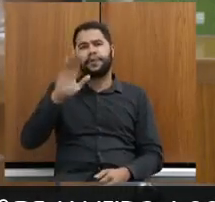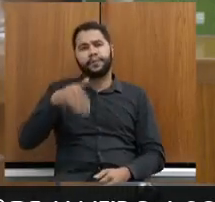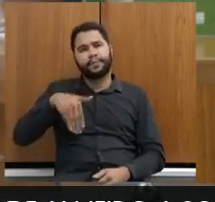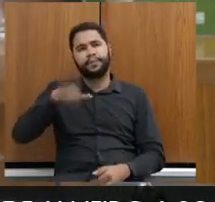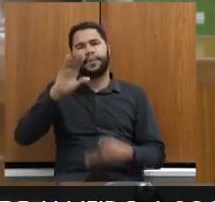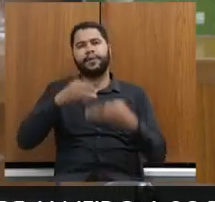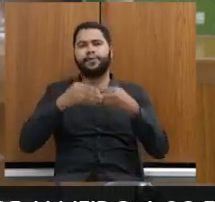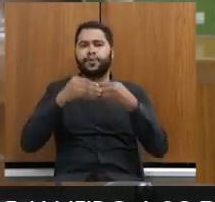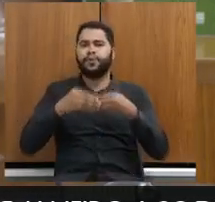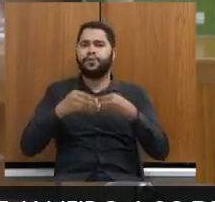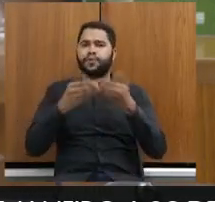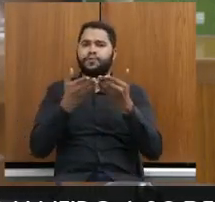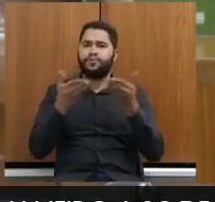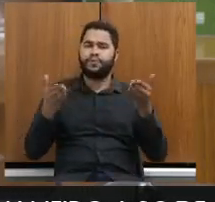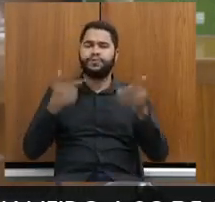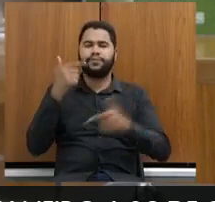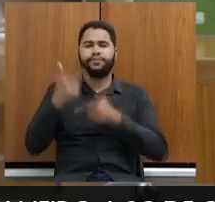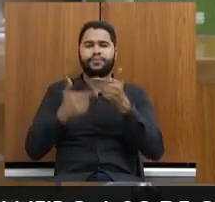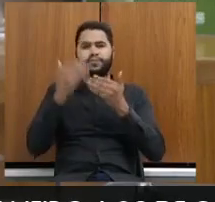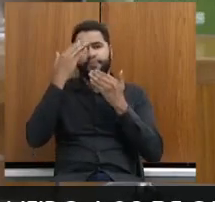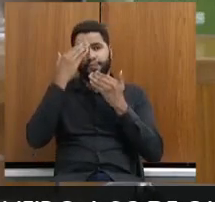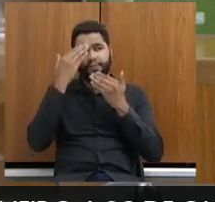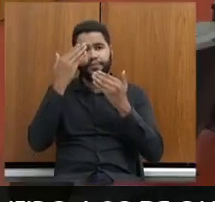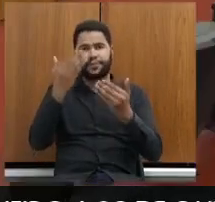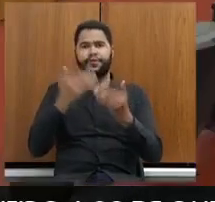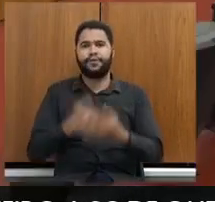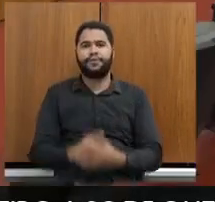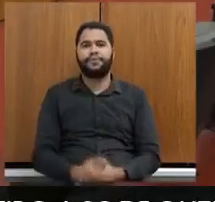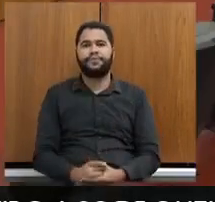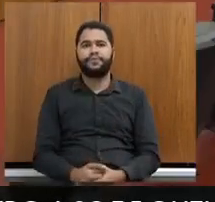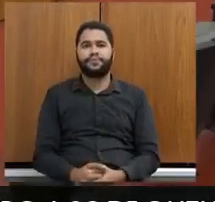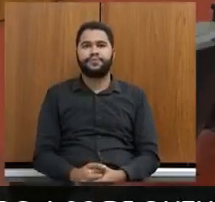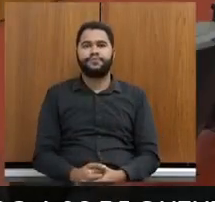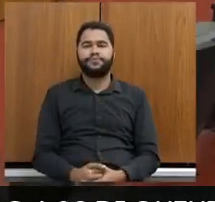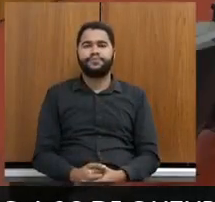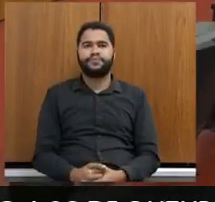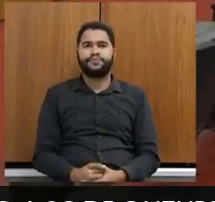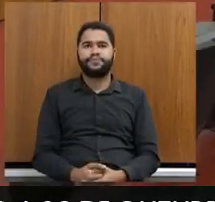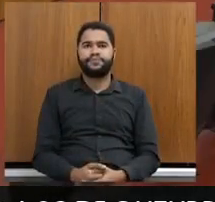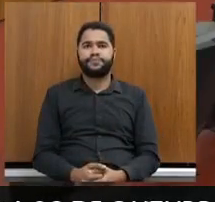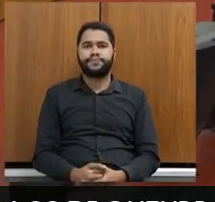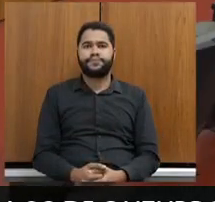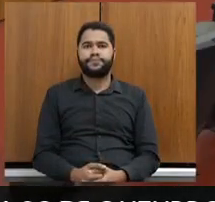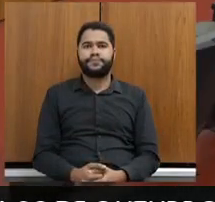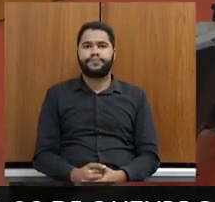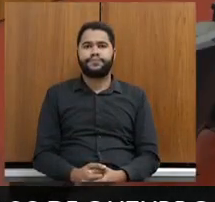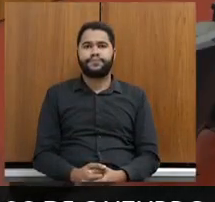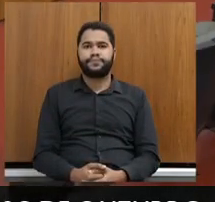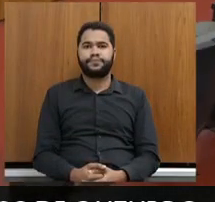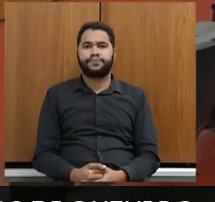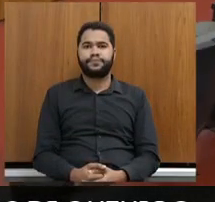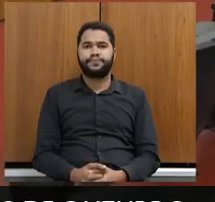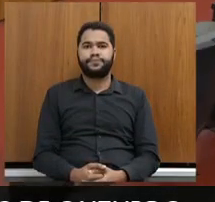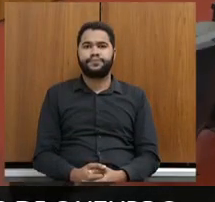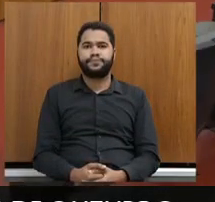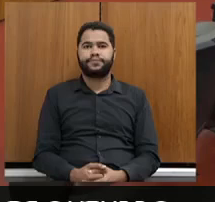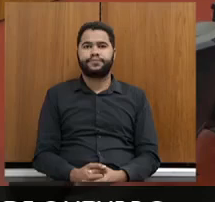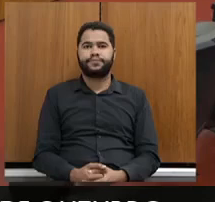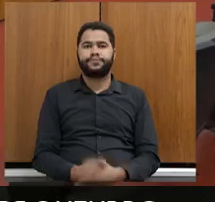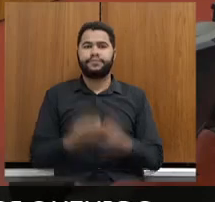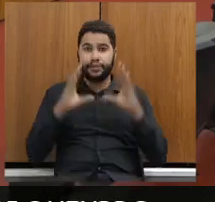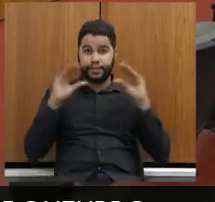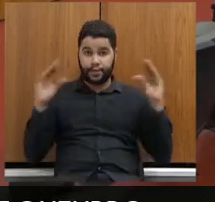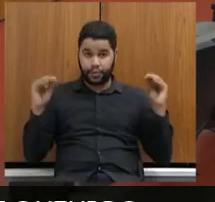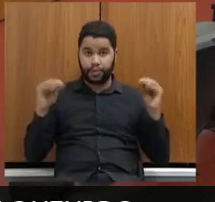cumprimentar o meu importantíssimo trabalho obrigado obrigado Deputado secretário tá tranquilo tem